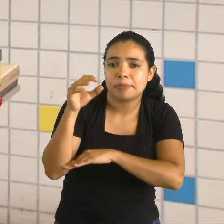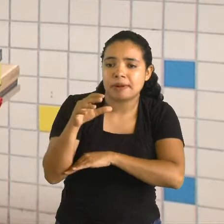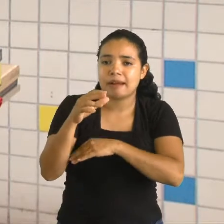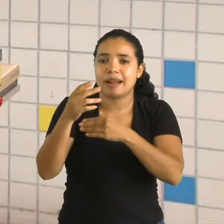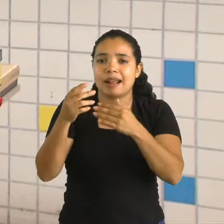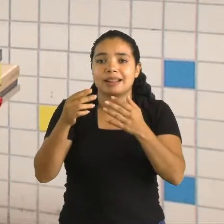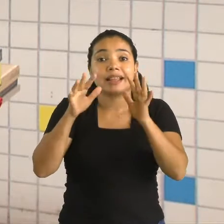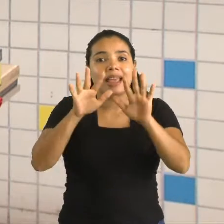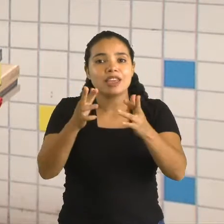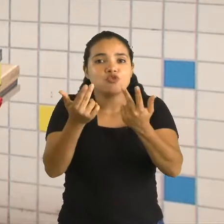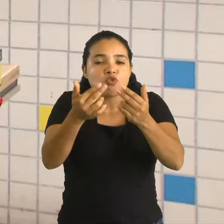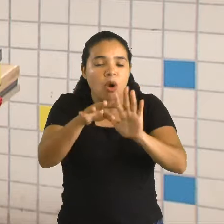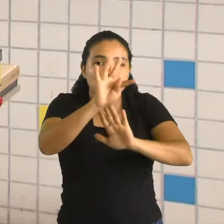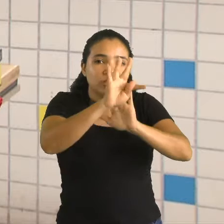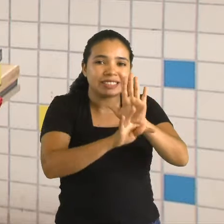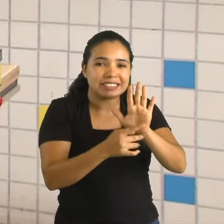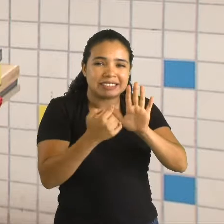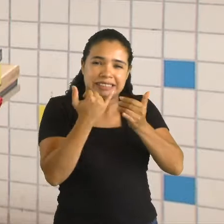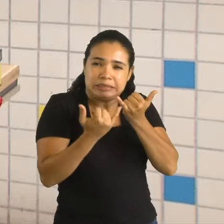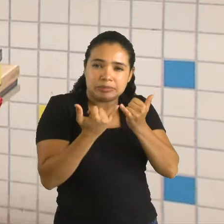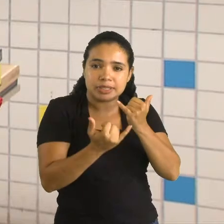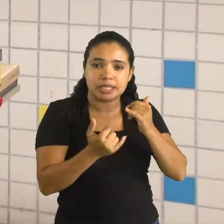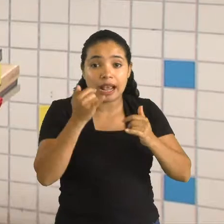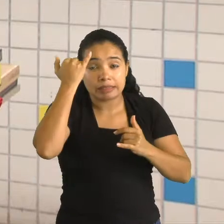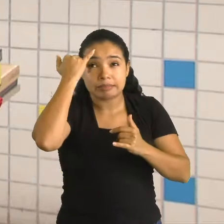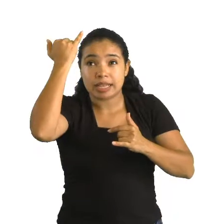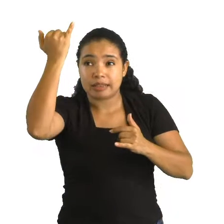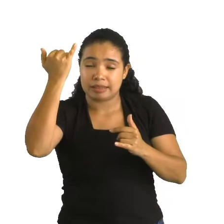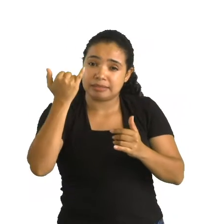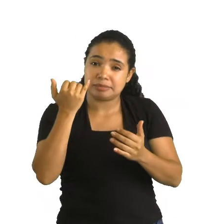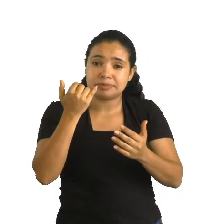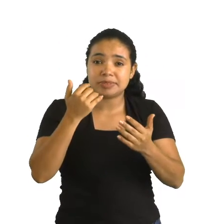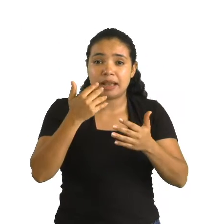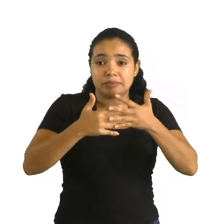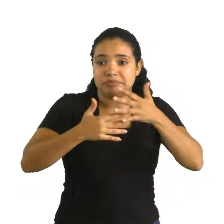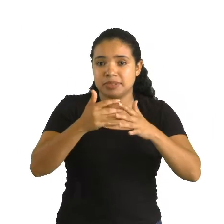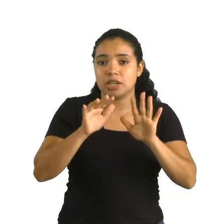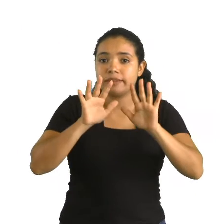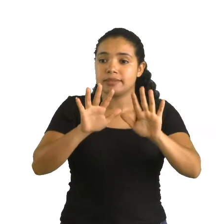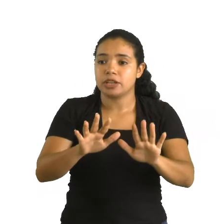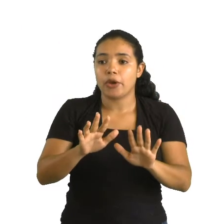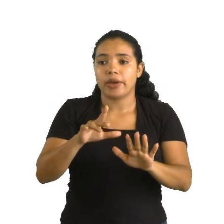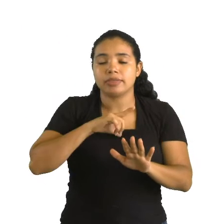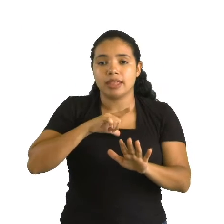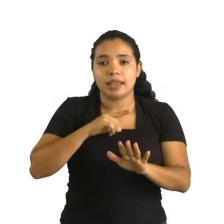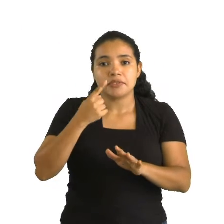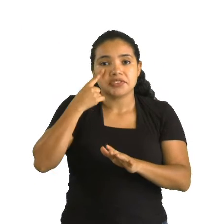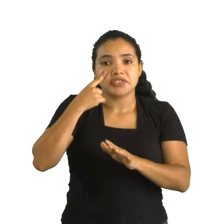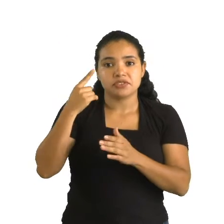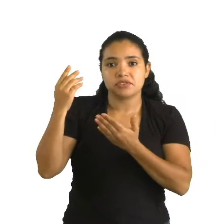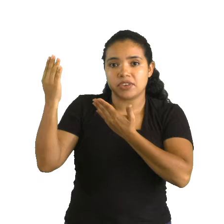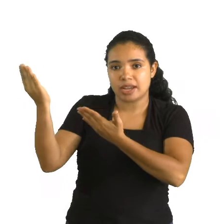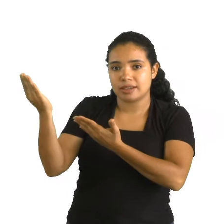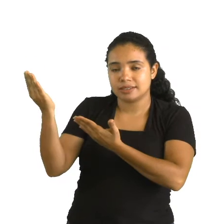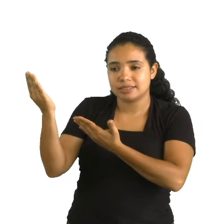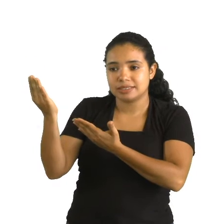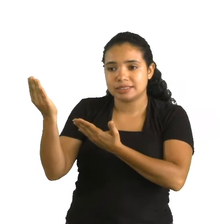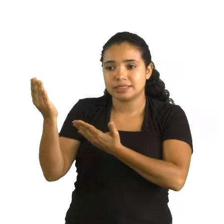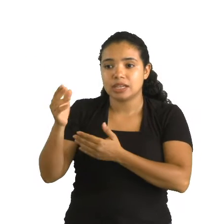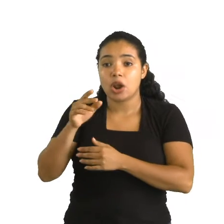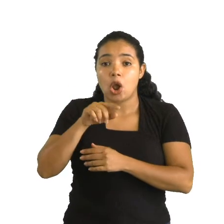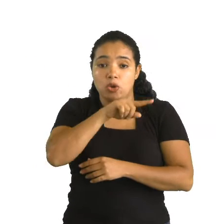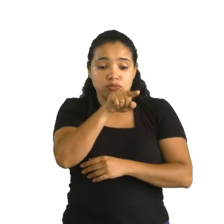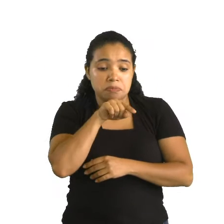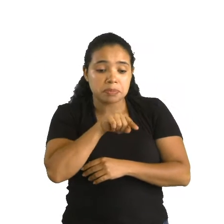ser incompreendido, as ideias podem ficar perdidas. E estes que estão aí na tela para vocês observar, são os sinais que nós